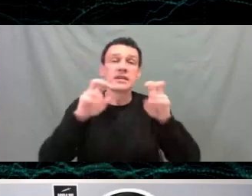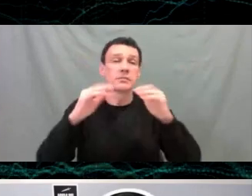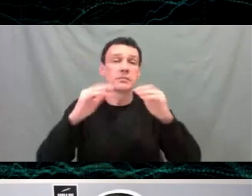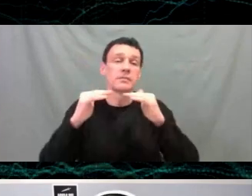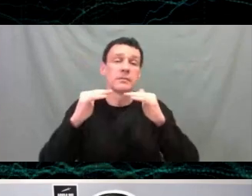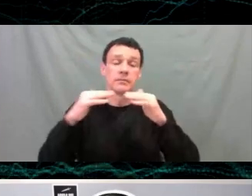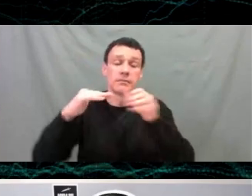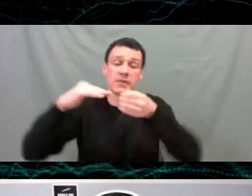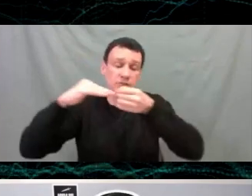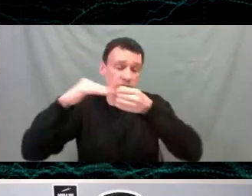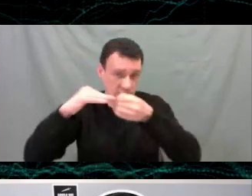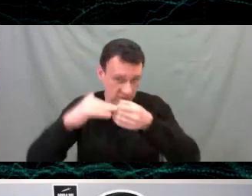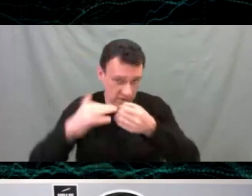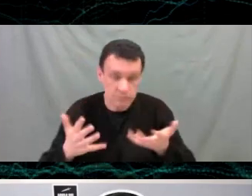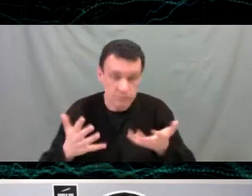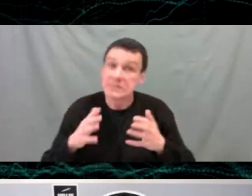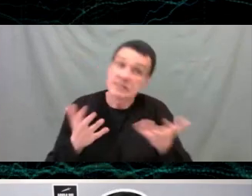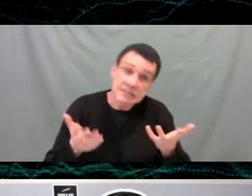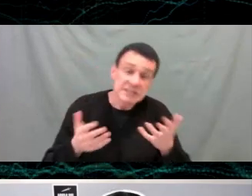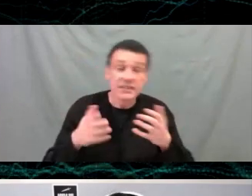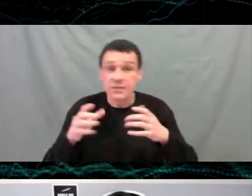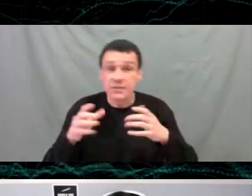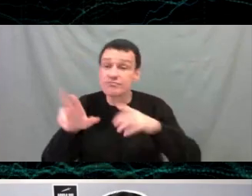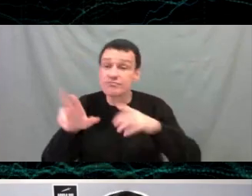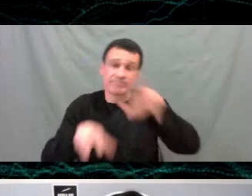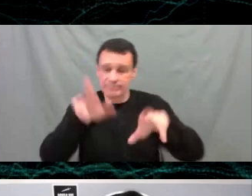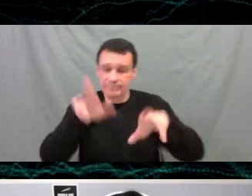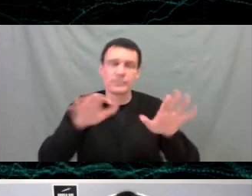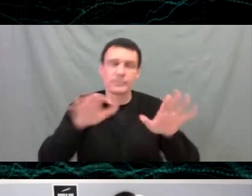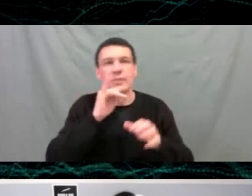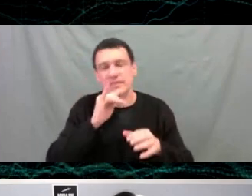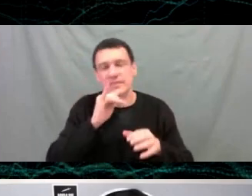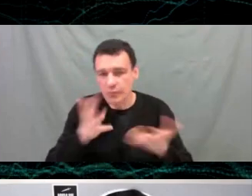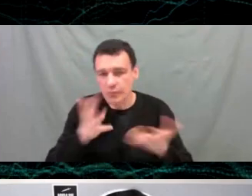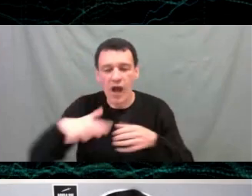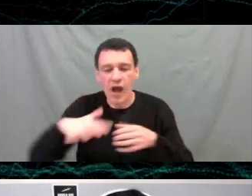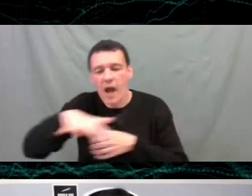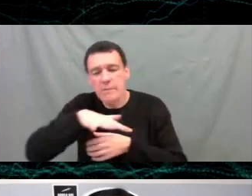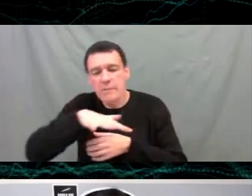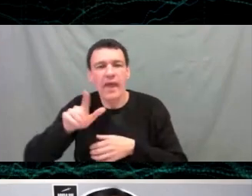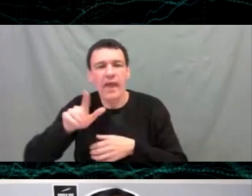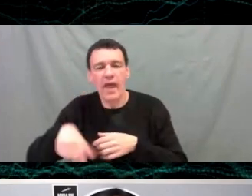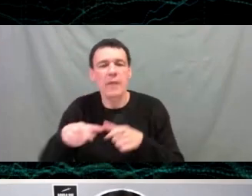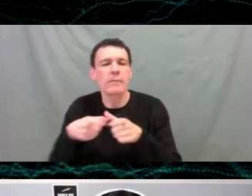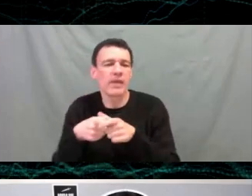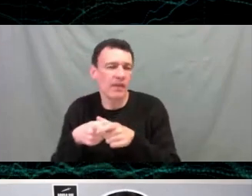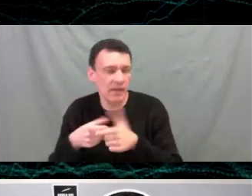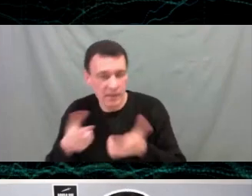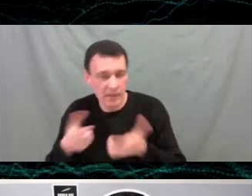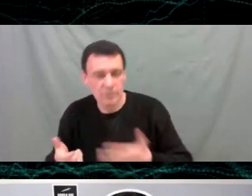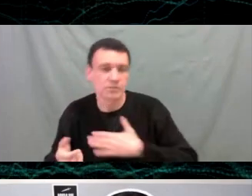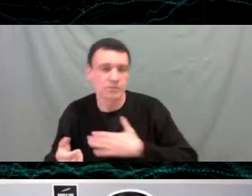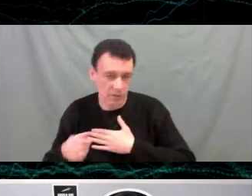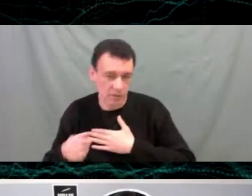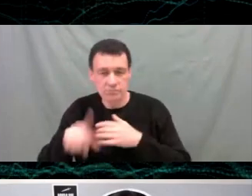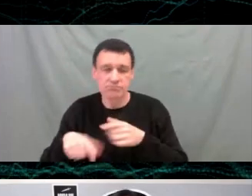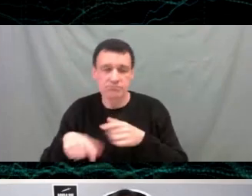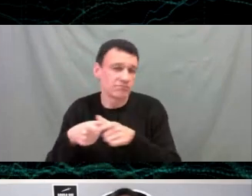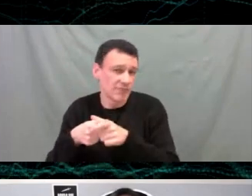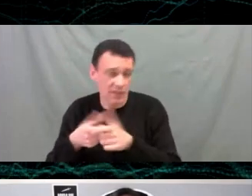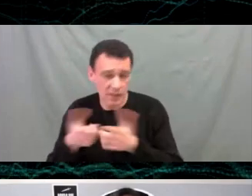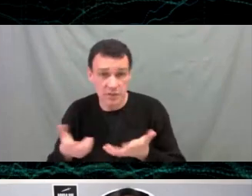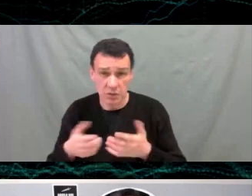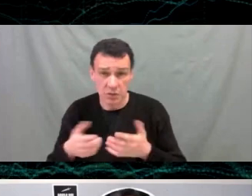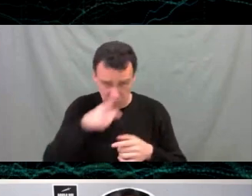para ambiente. Então, assim, se você tem a tendência de ter um ambiente muito pequeno, um ambiente relativamente tranquilo, você não necessariamente vai precisar tunar